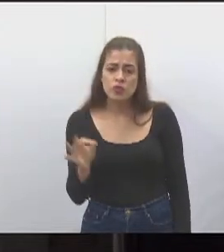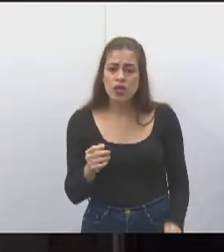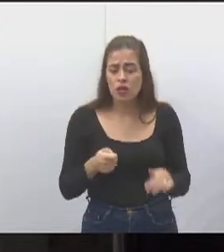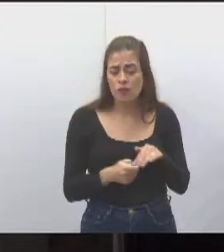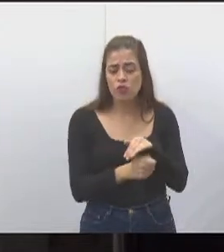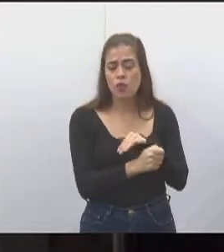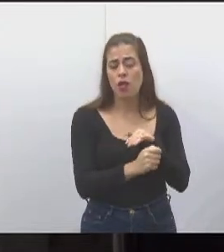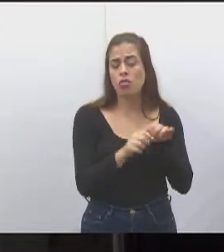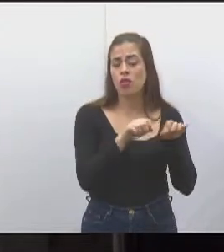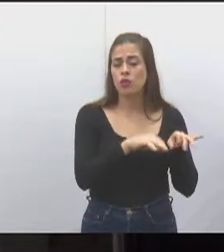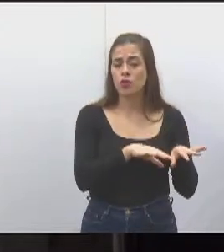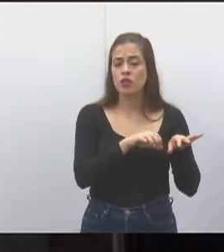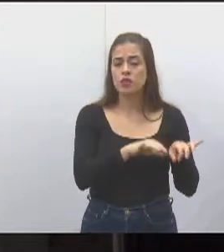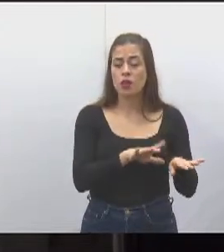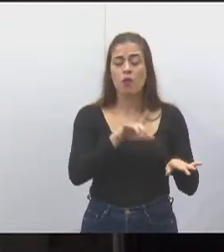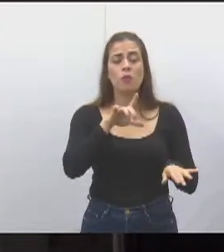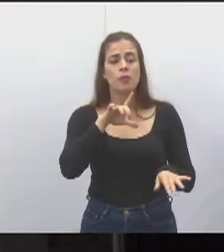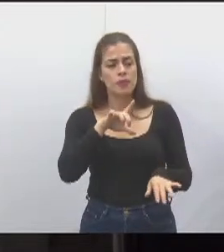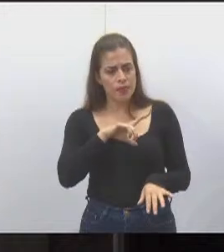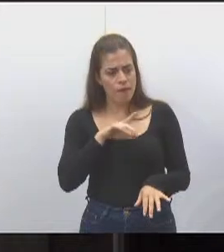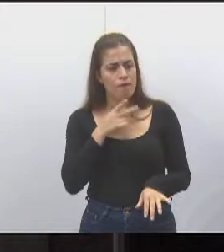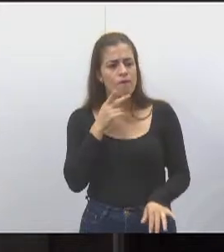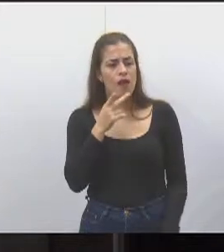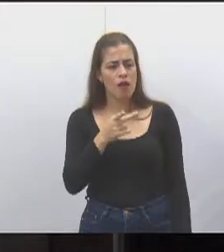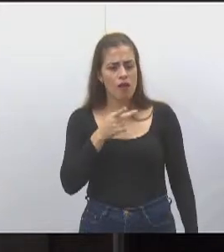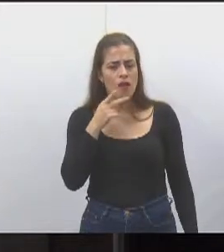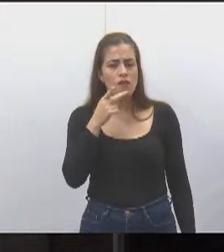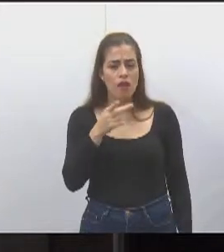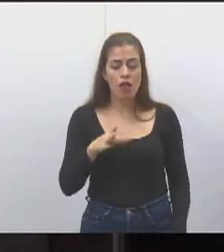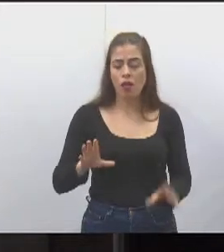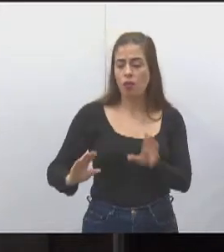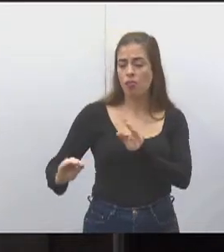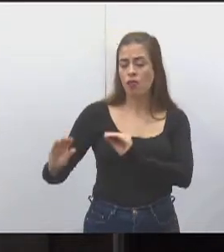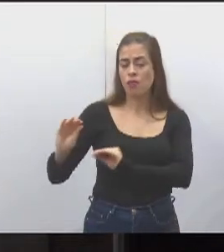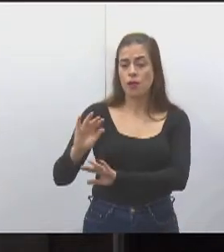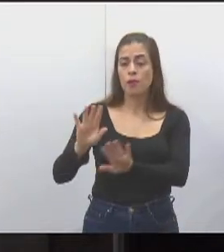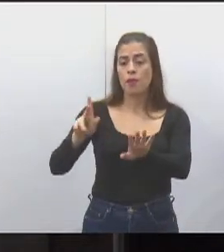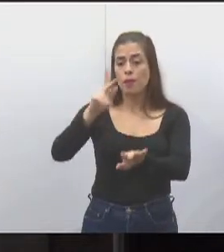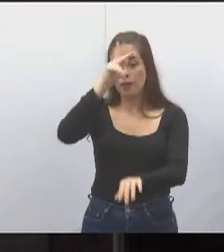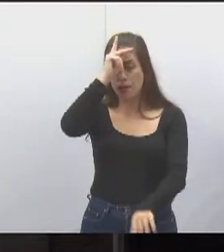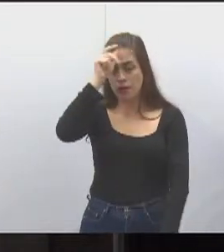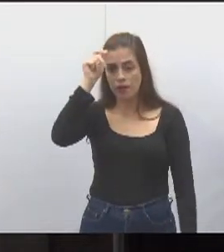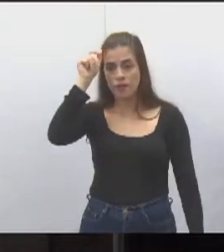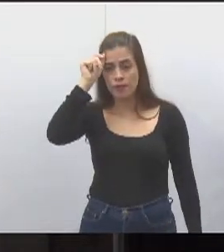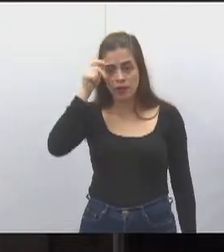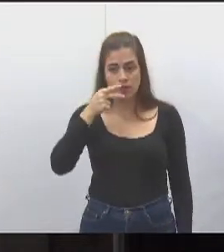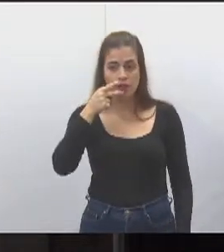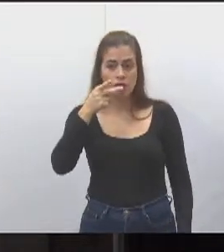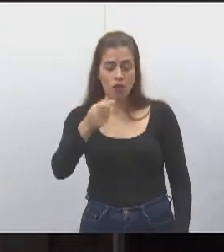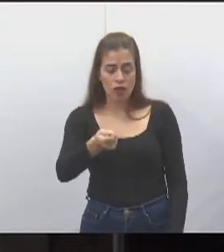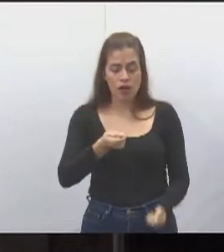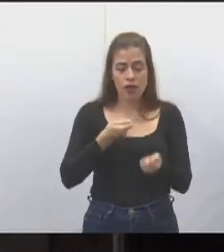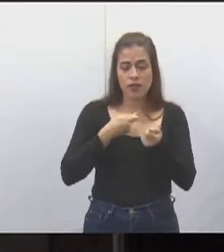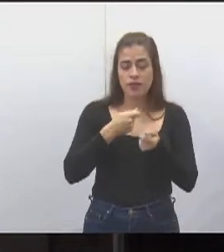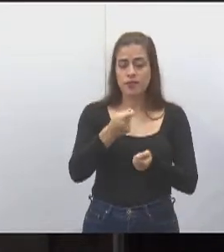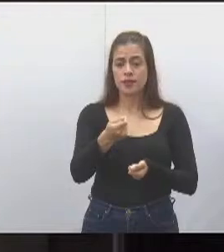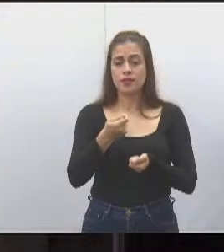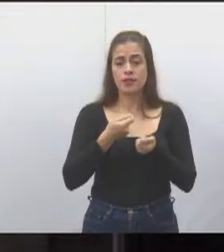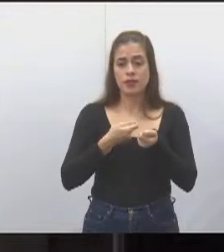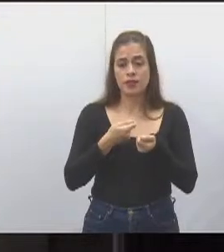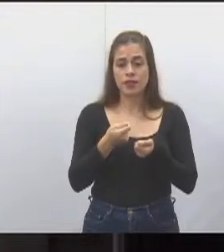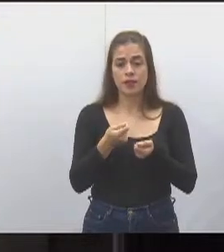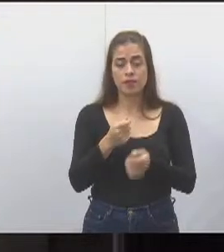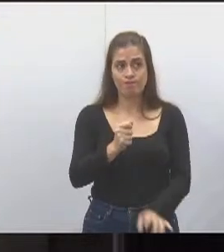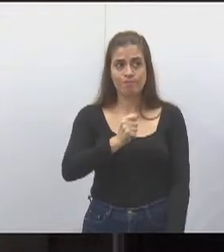educação. Tem muito sido falado, o prefeito falou em algumas entrevistas, e aqui nessa casa também já foi